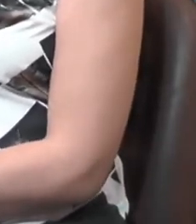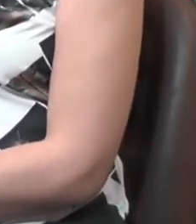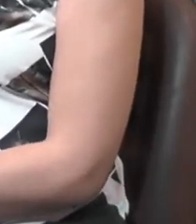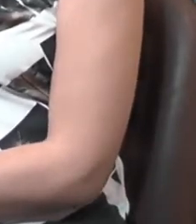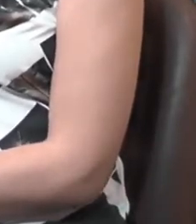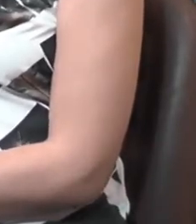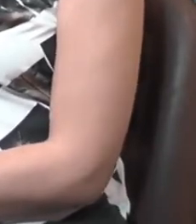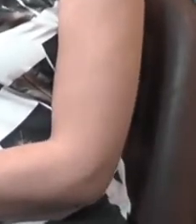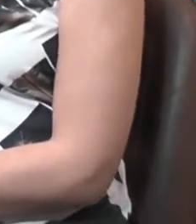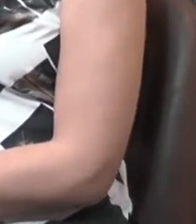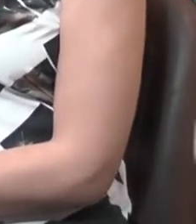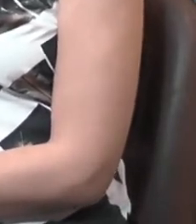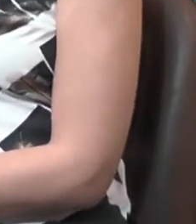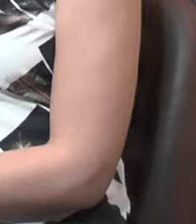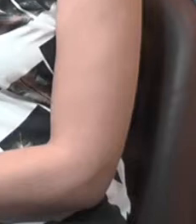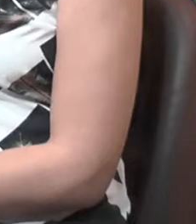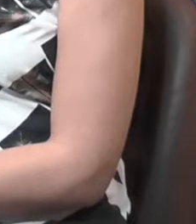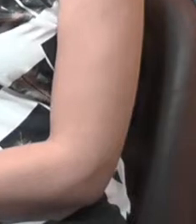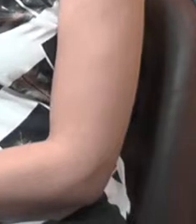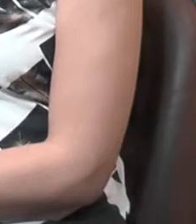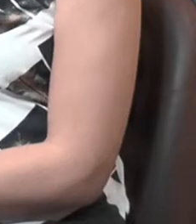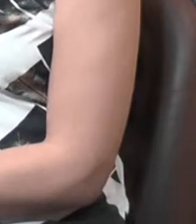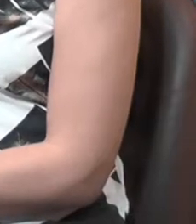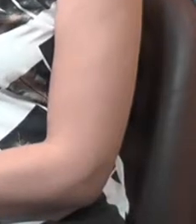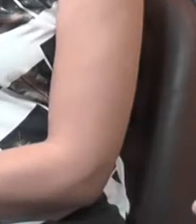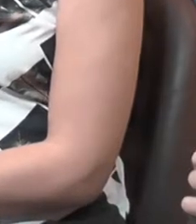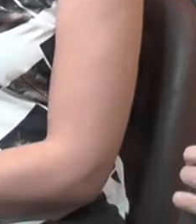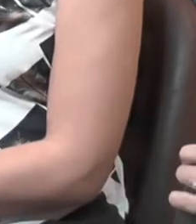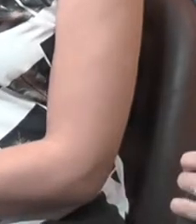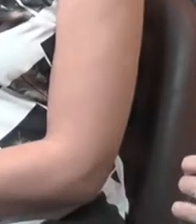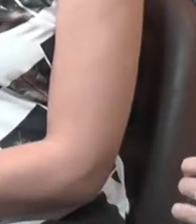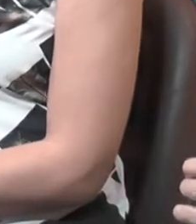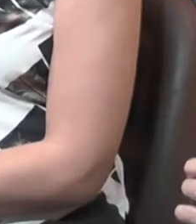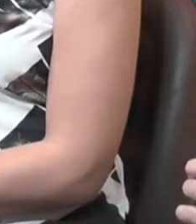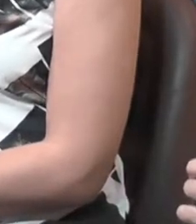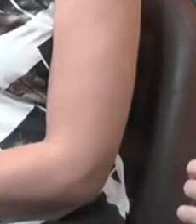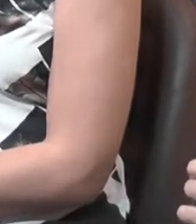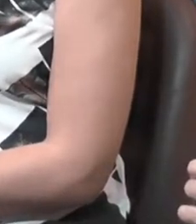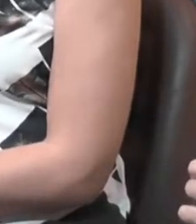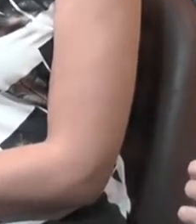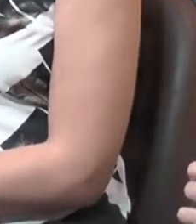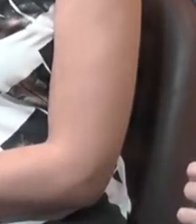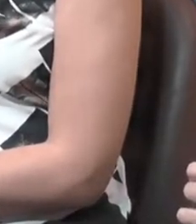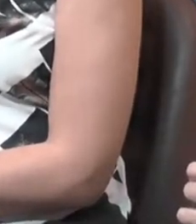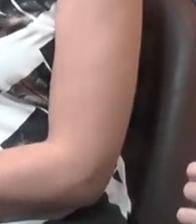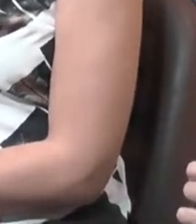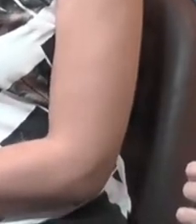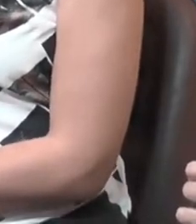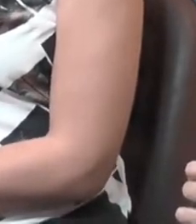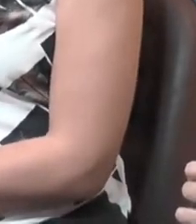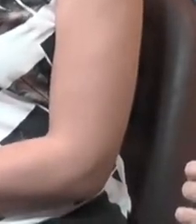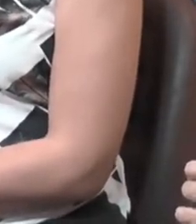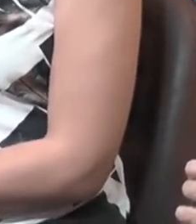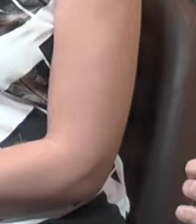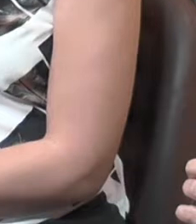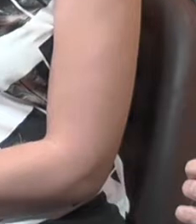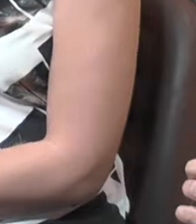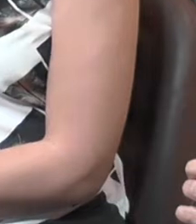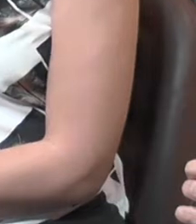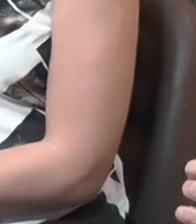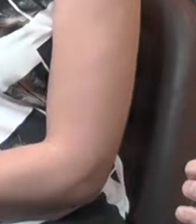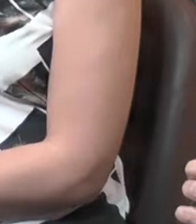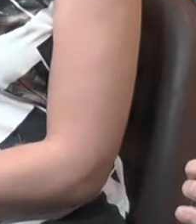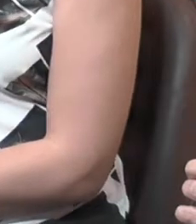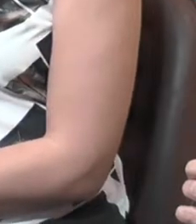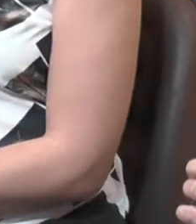No YouTube tem um amigo meu, Gabriel, que ele chama, e ele vai postar no dia 26 de setembro sobre o Dia Especial